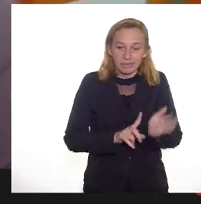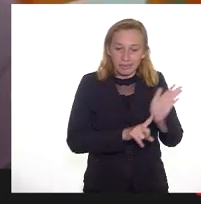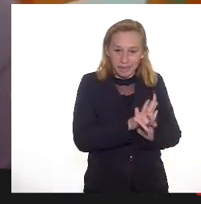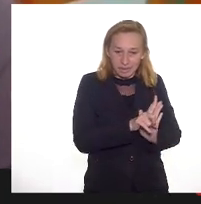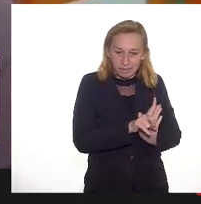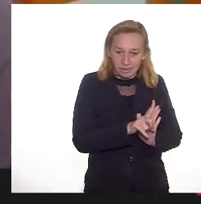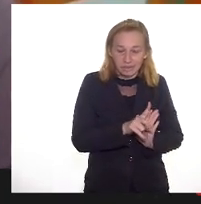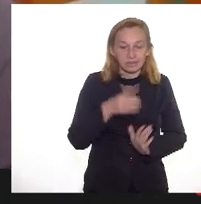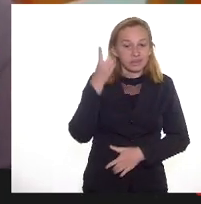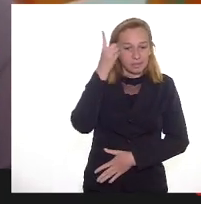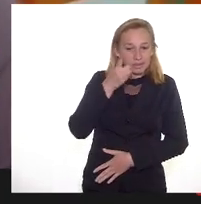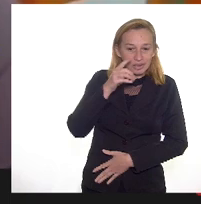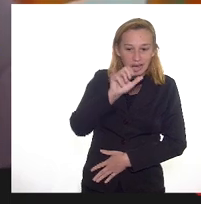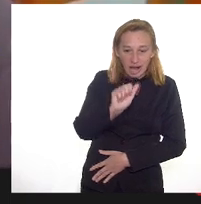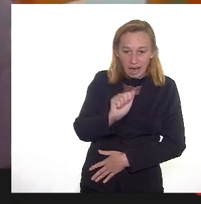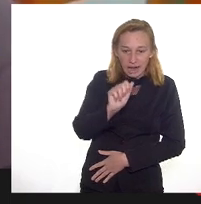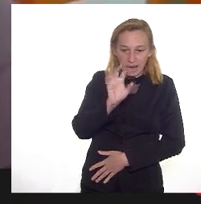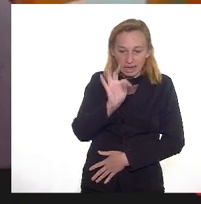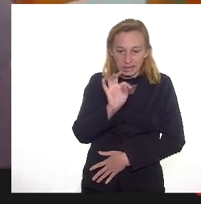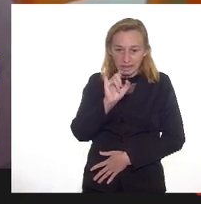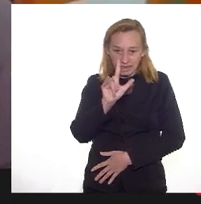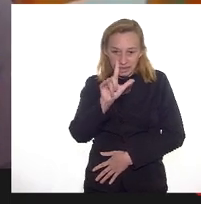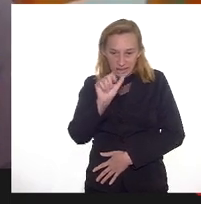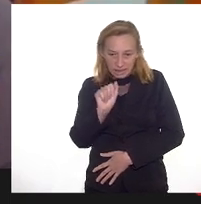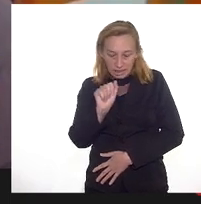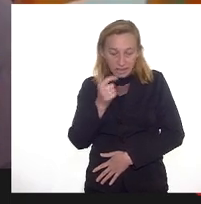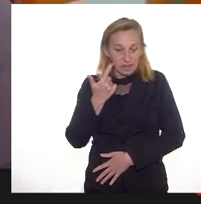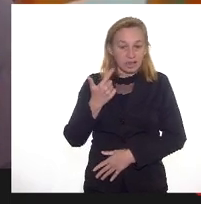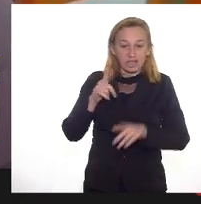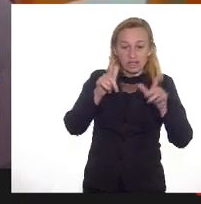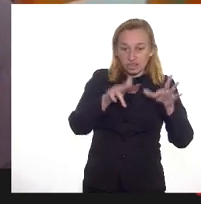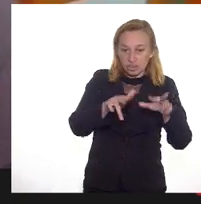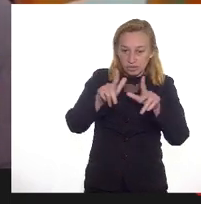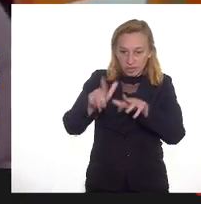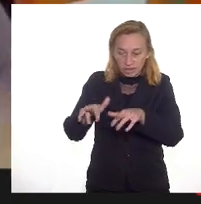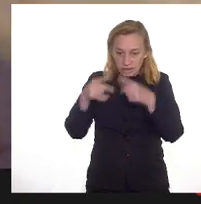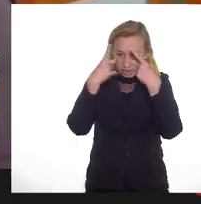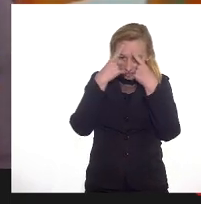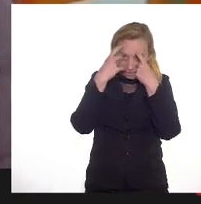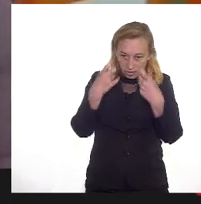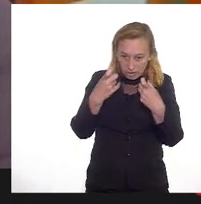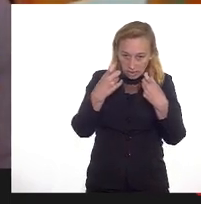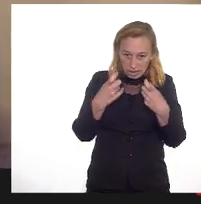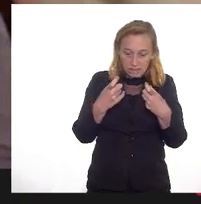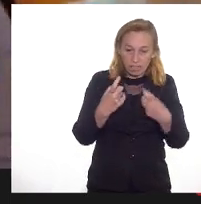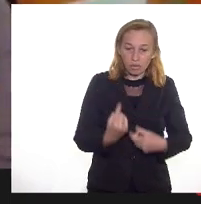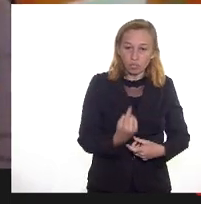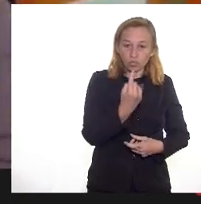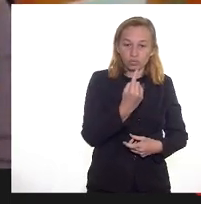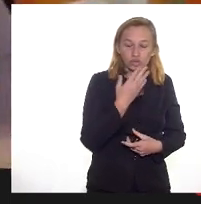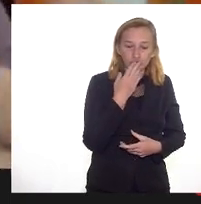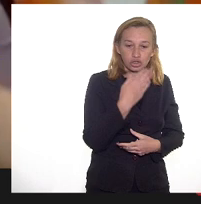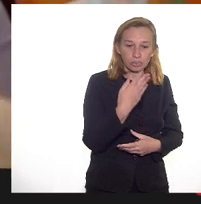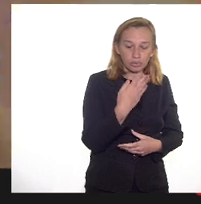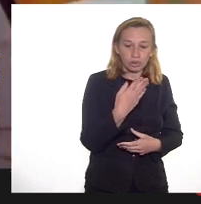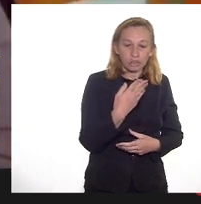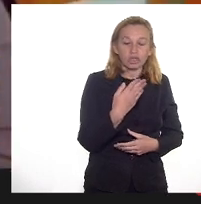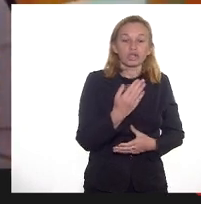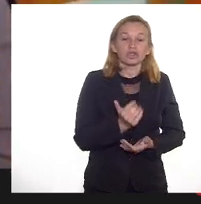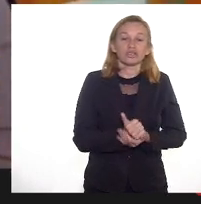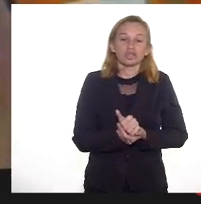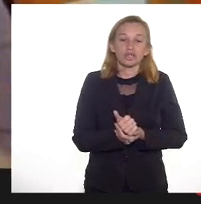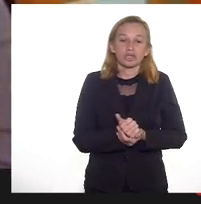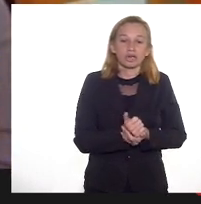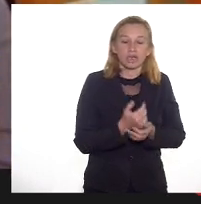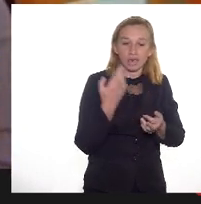do deputado Átila com relação à diferença de ataques violentos a uma religião, a Umbanda e ao Candomblé. Já